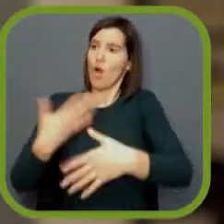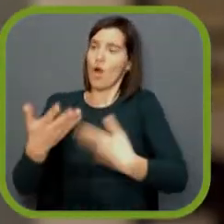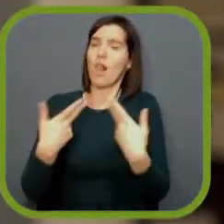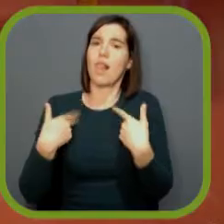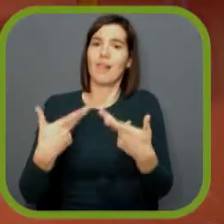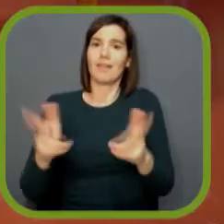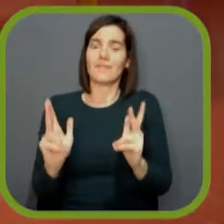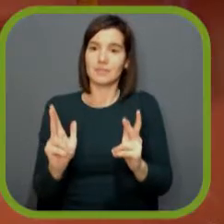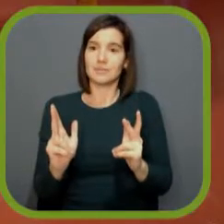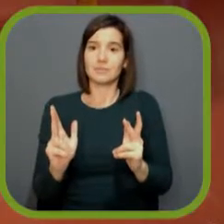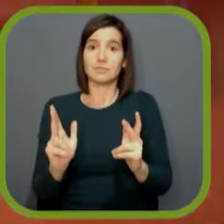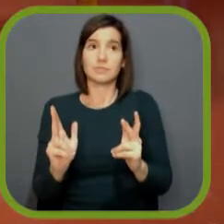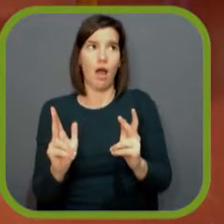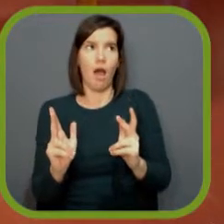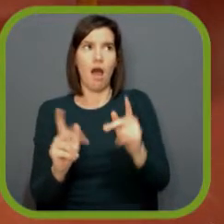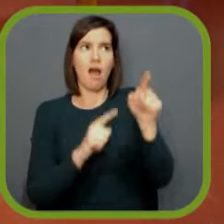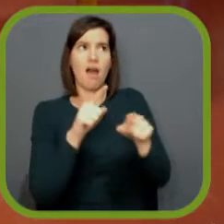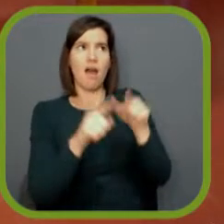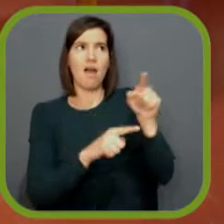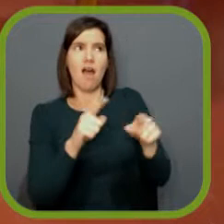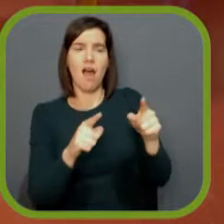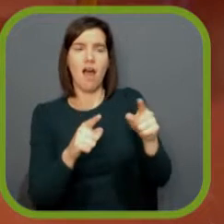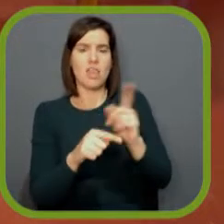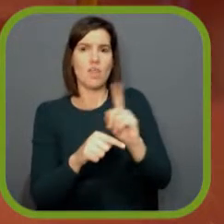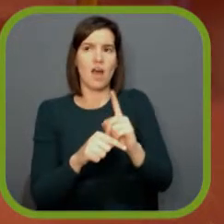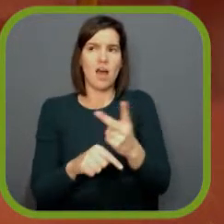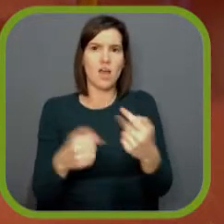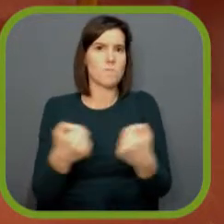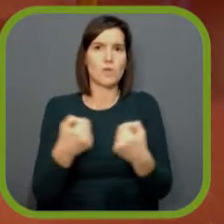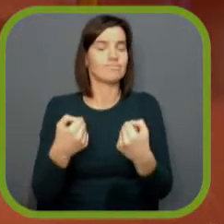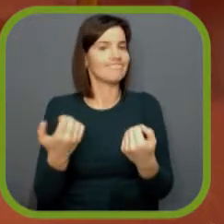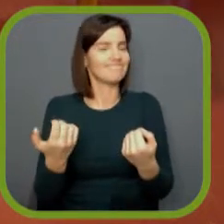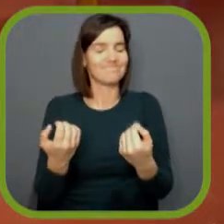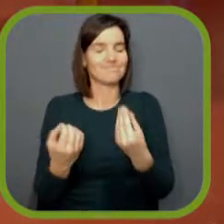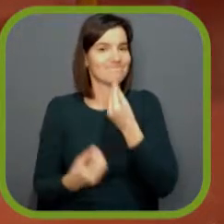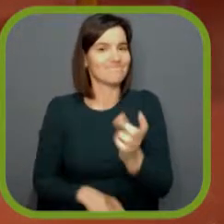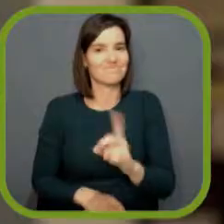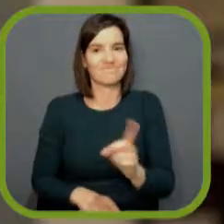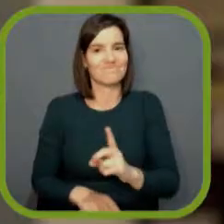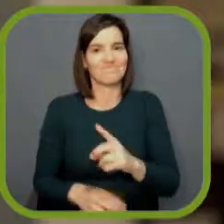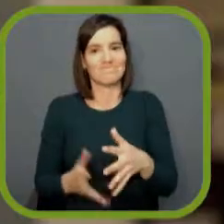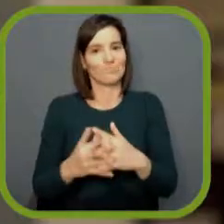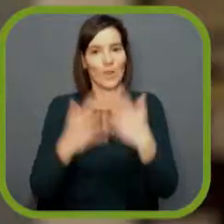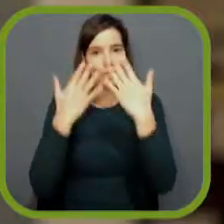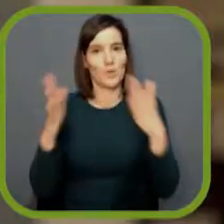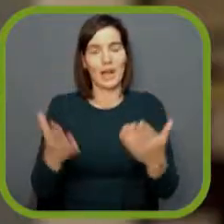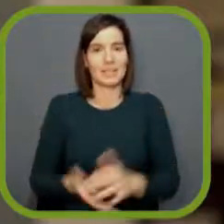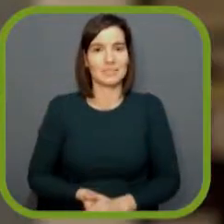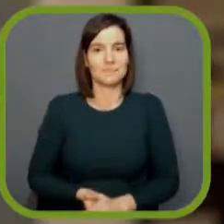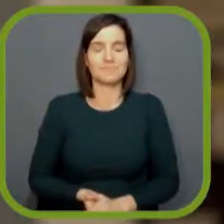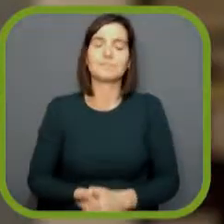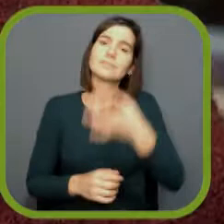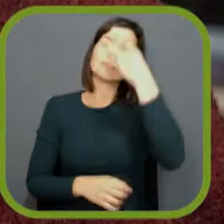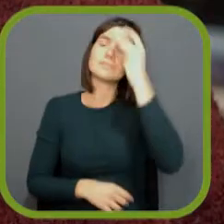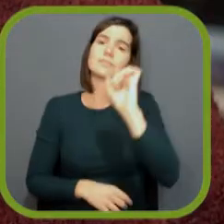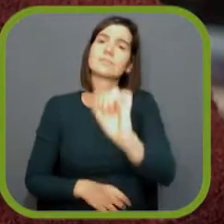em liberdade. Colocá-los em causa e vê-los como uma dimensão antagónica, há qualquer coisa que não está a correr bem na estrutura democrática, não é? E,